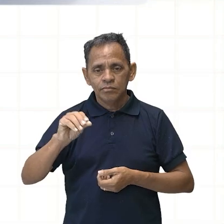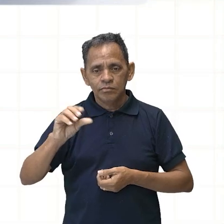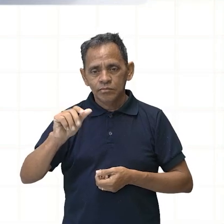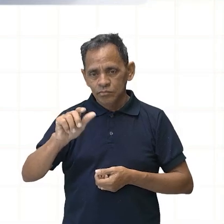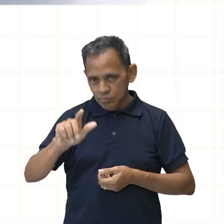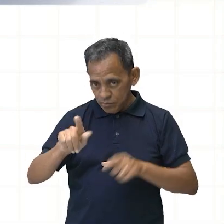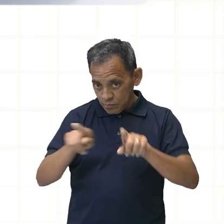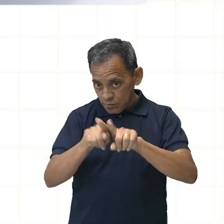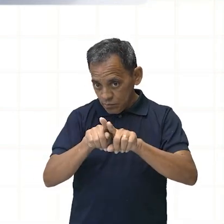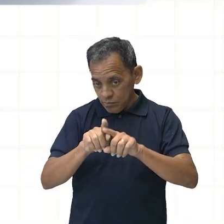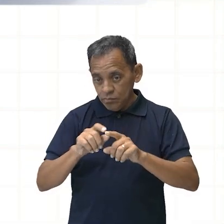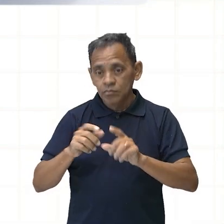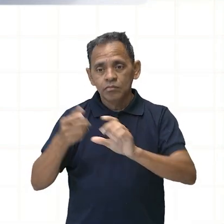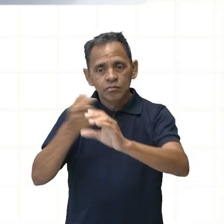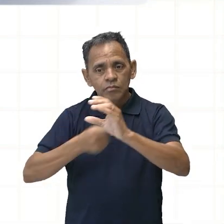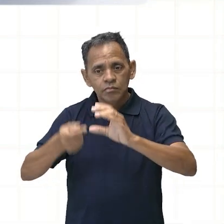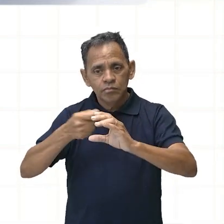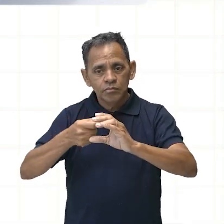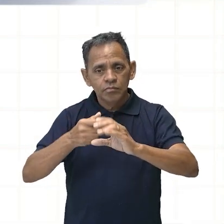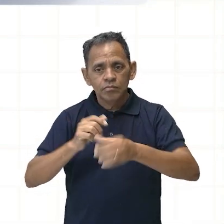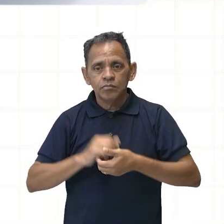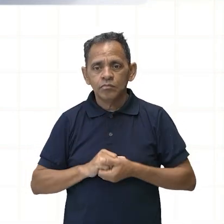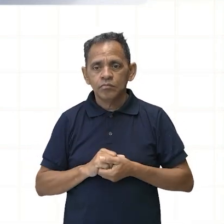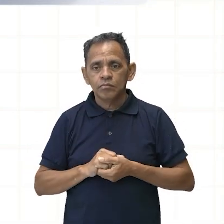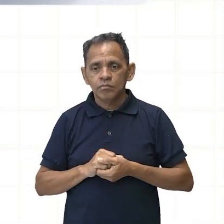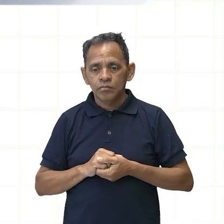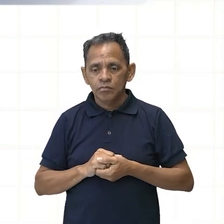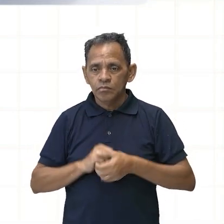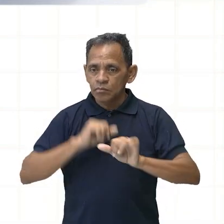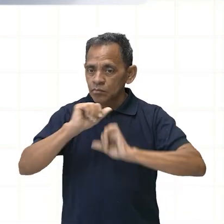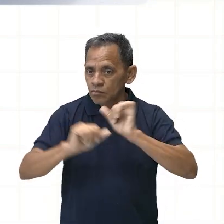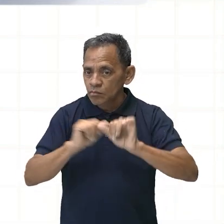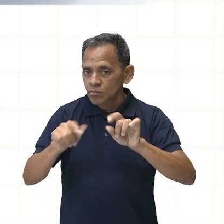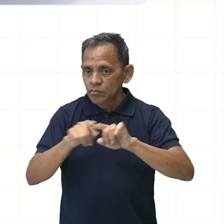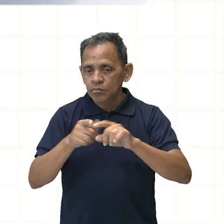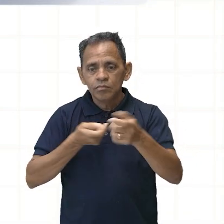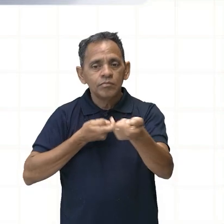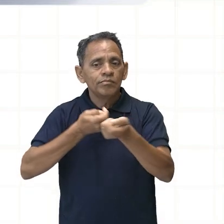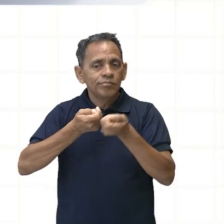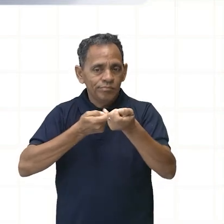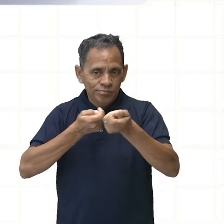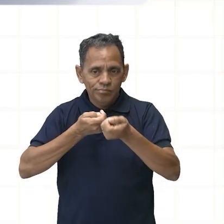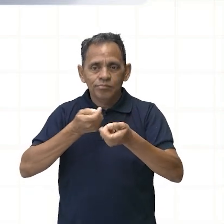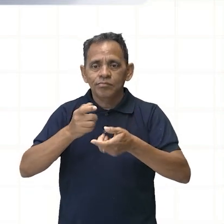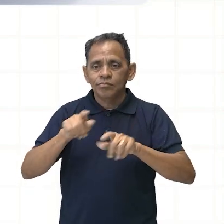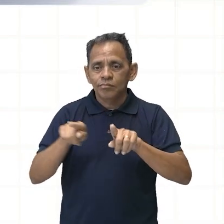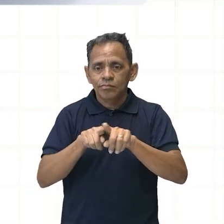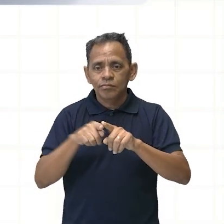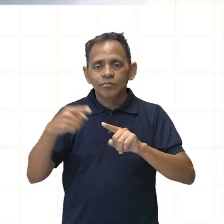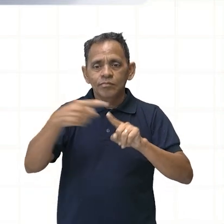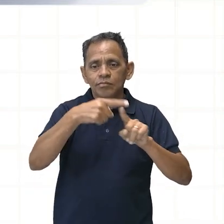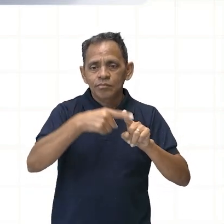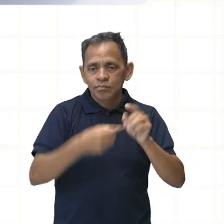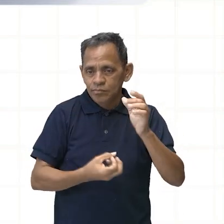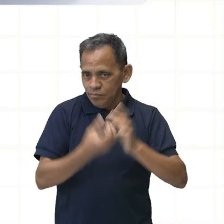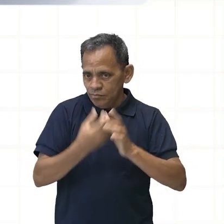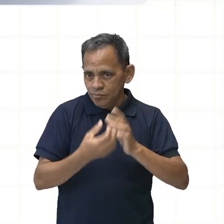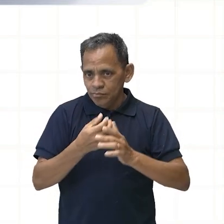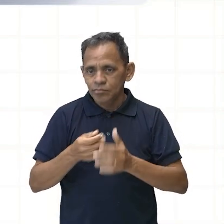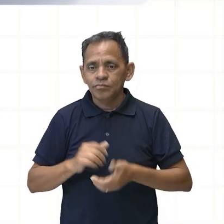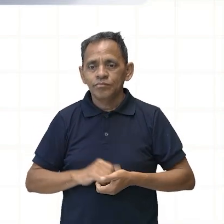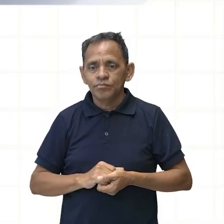socialismo, né? E ele passa a ser hegemônico, ele passa a ser dominante, né? É o modo de produção